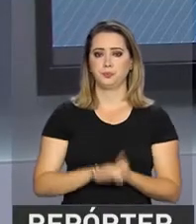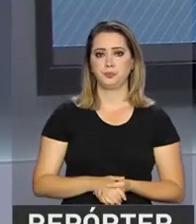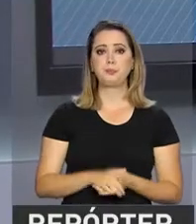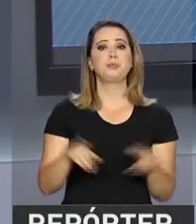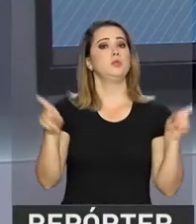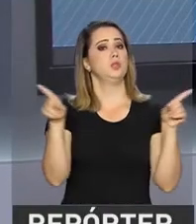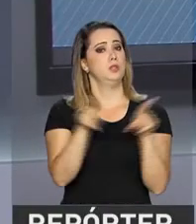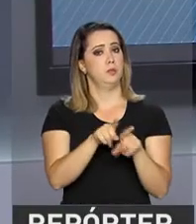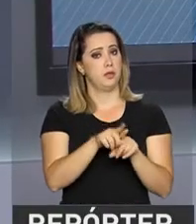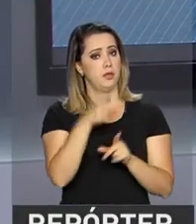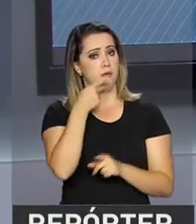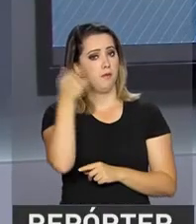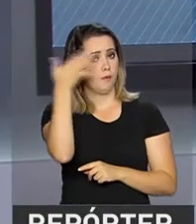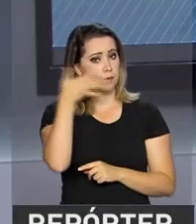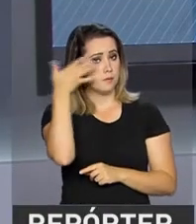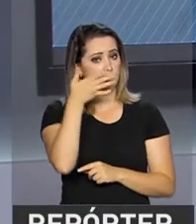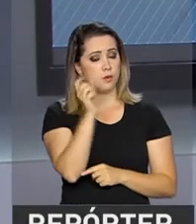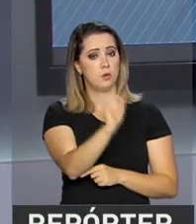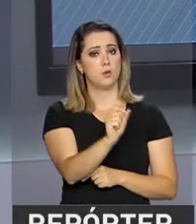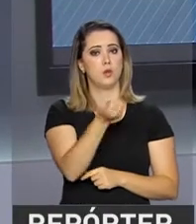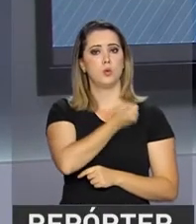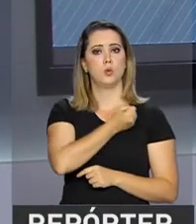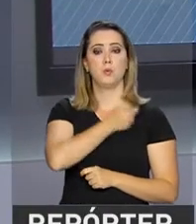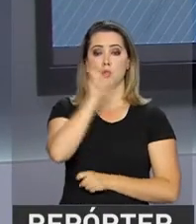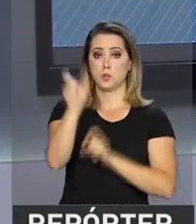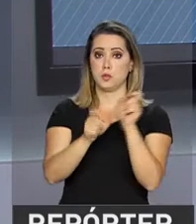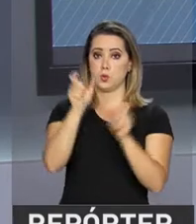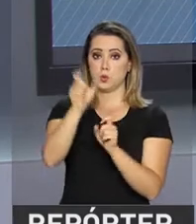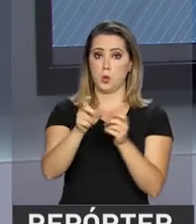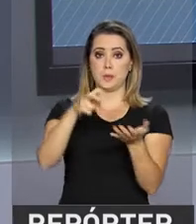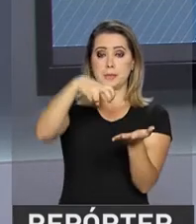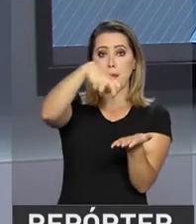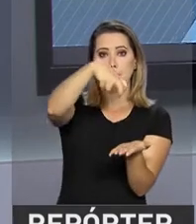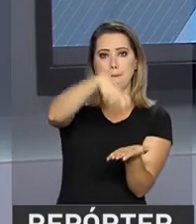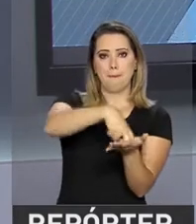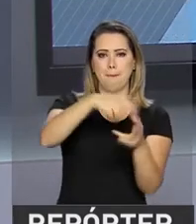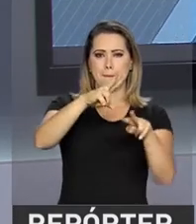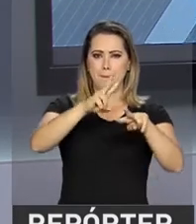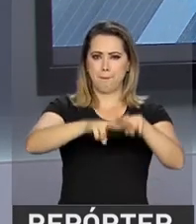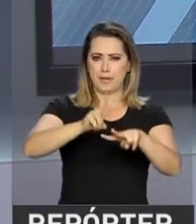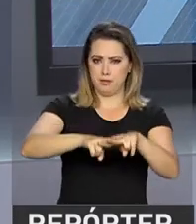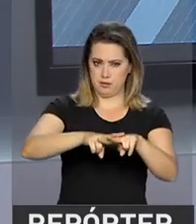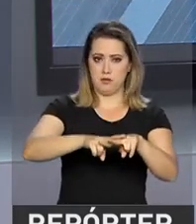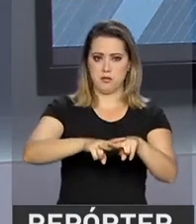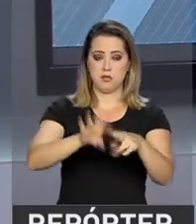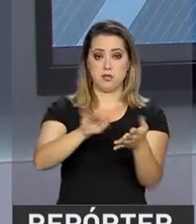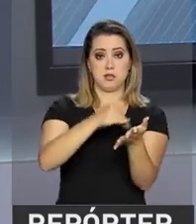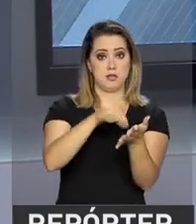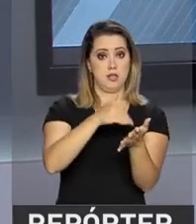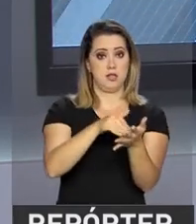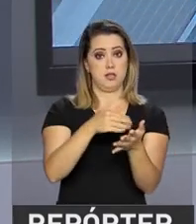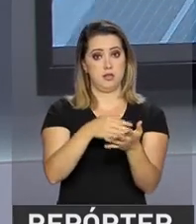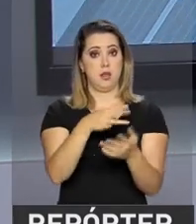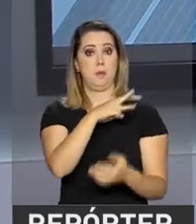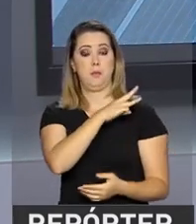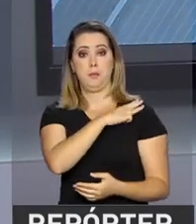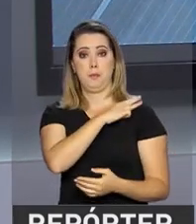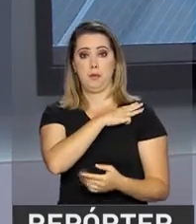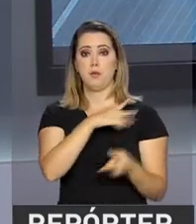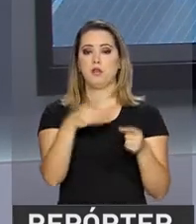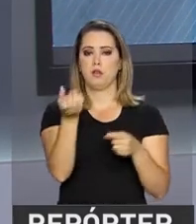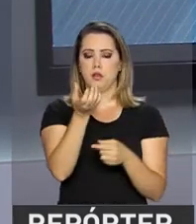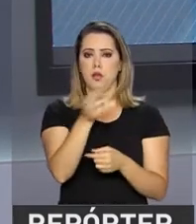ministro da educação explicou ainda que o número de presidiários inscritos para conseguir certificados de ensino fundamental e médio enem seja